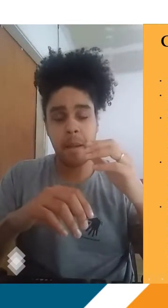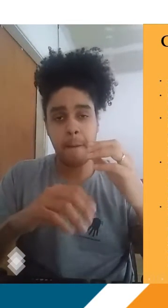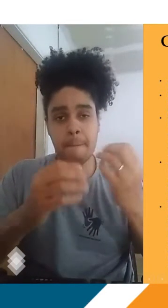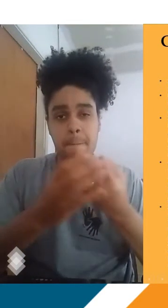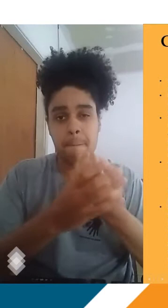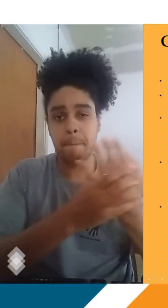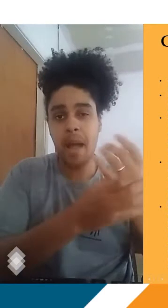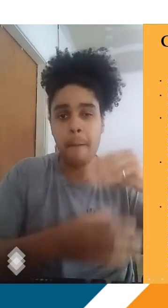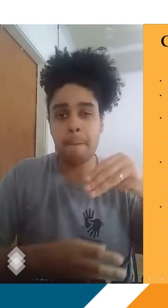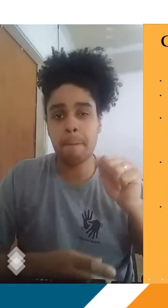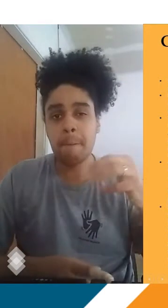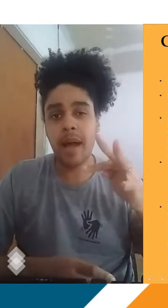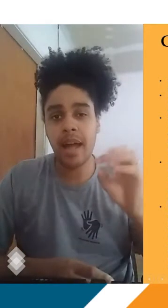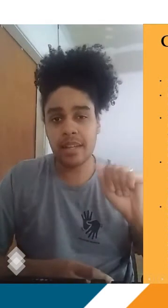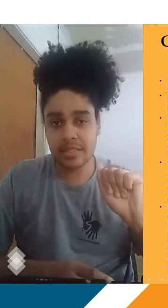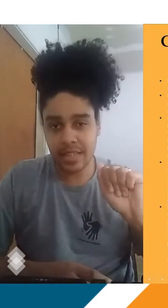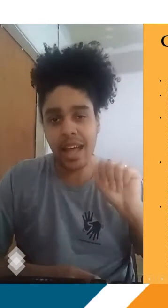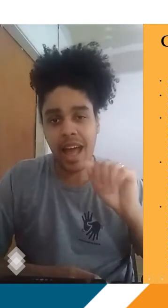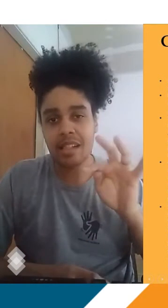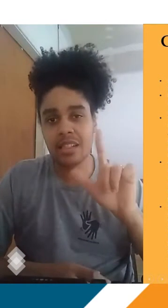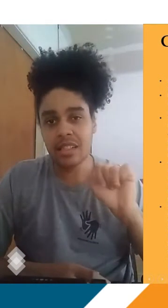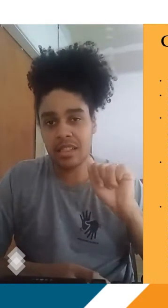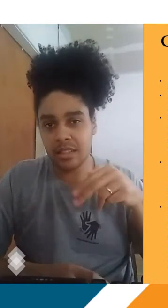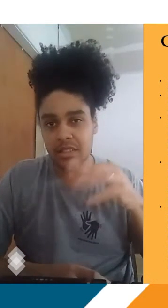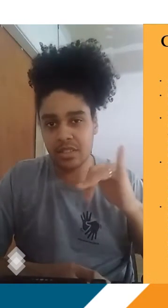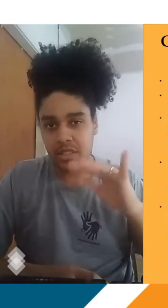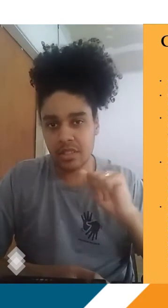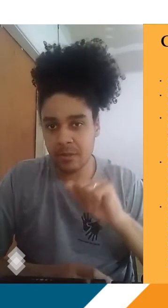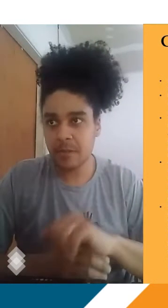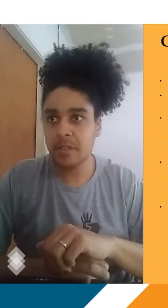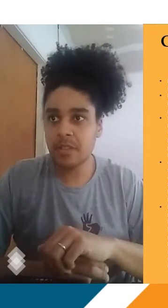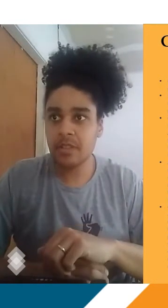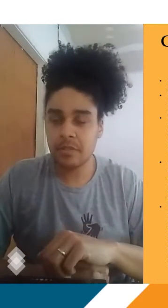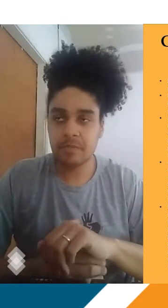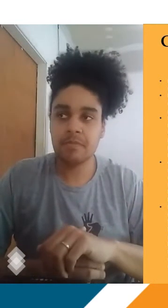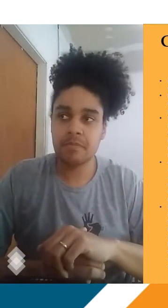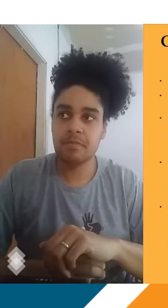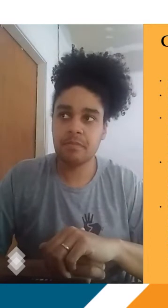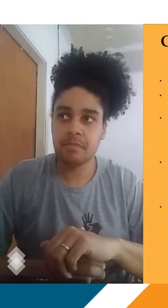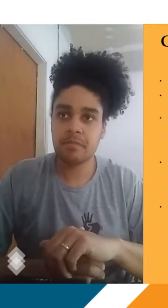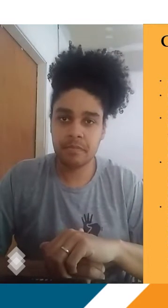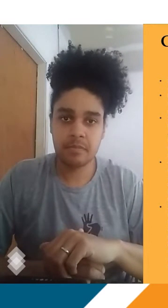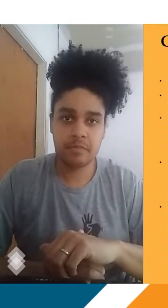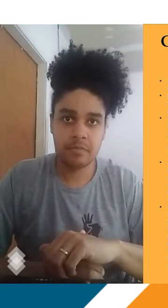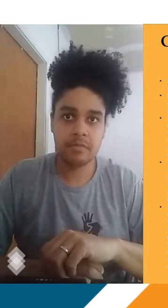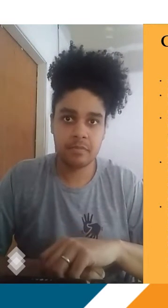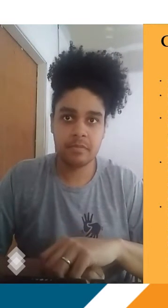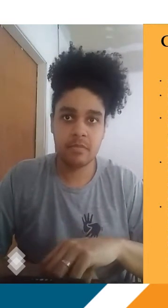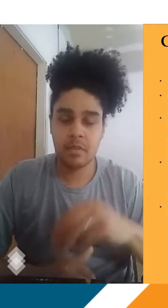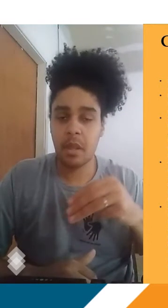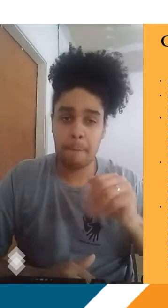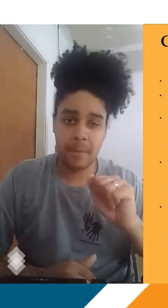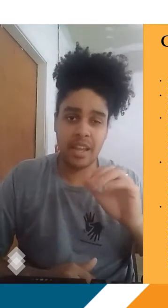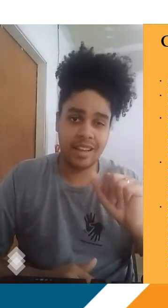Atlântica. Os terrenos da Baixada distribuem-se por várias áreas do estado, como Baixada dos Goytacazes, ou Campista, Baixada